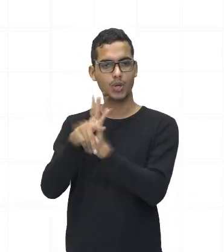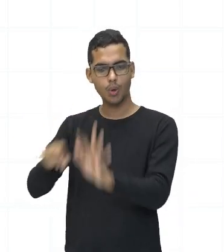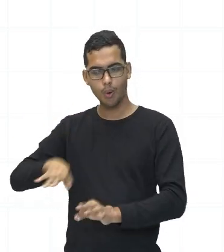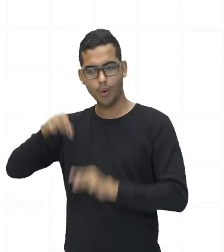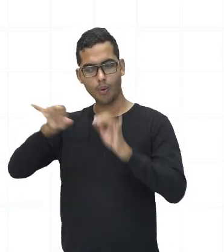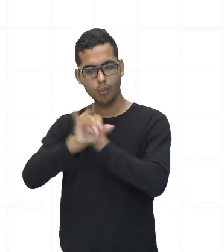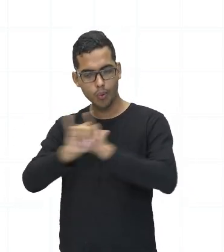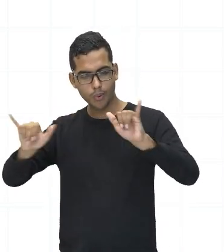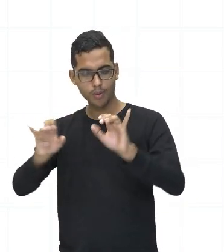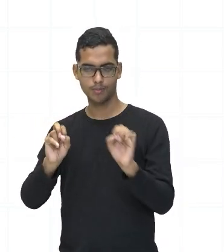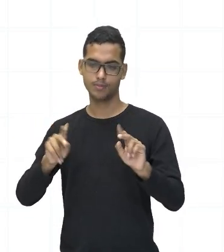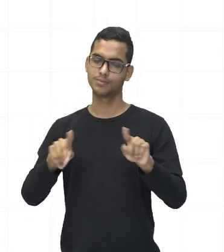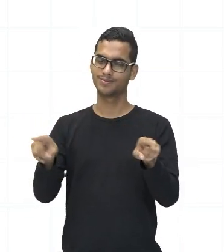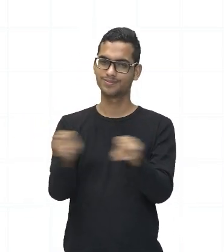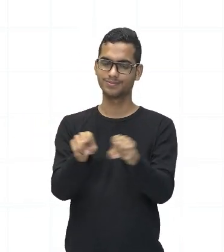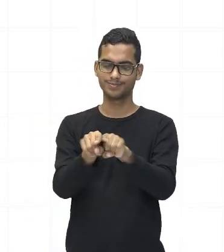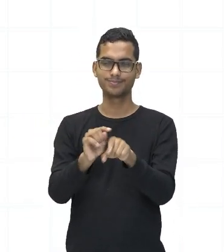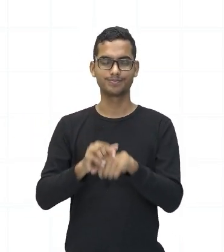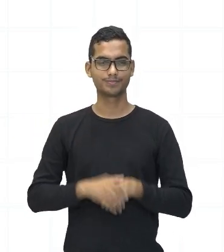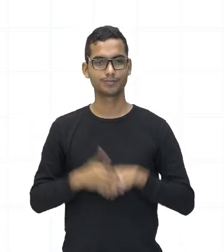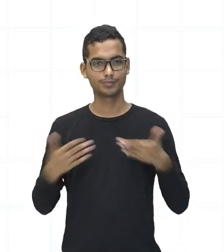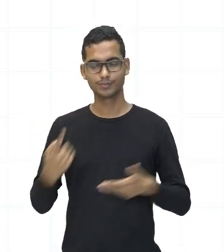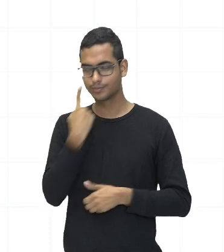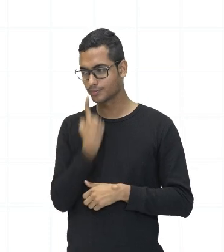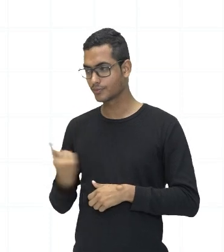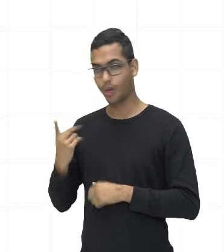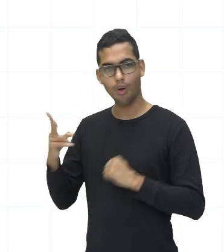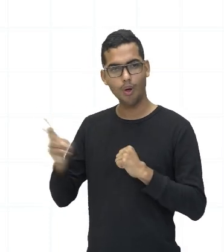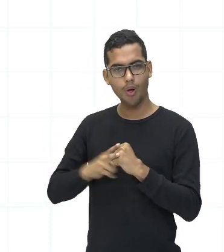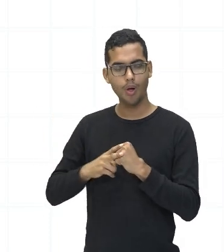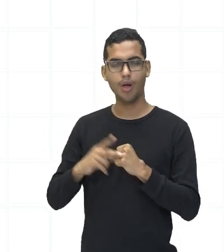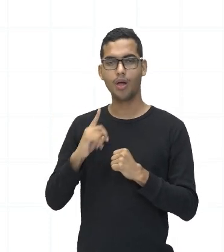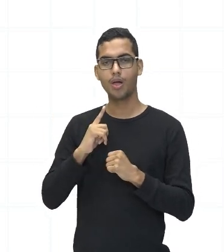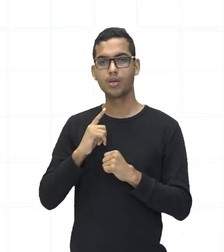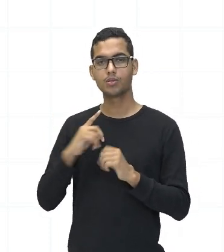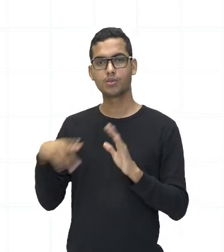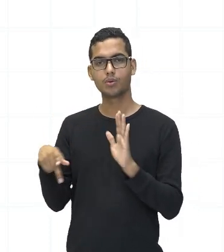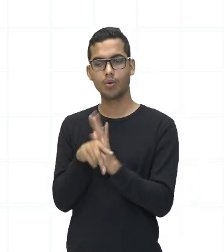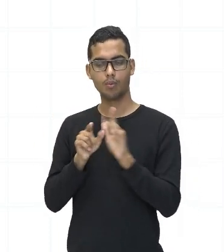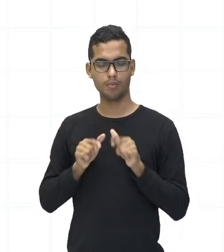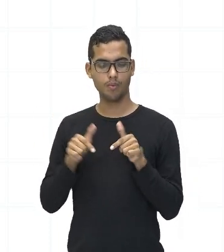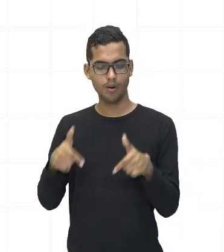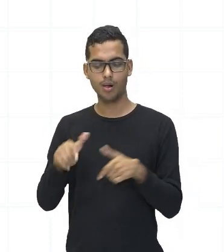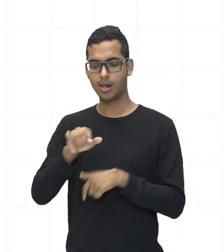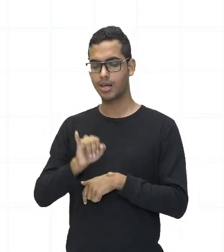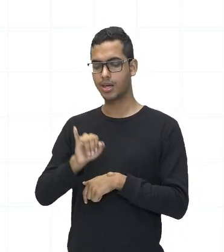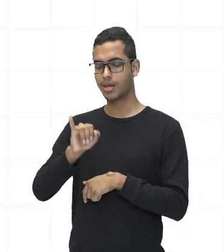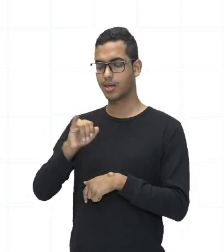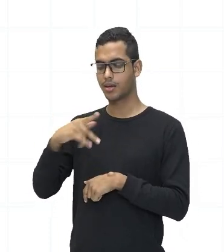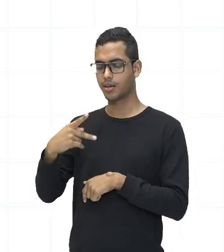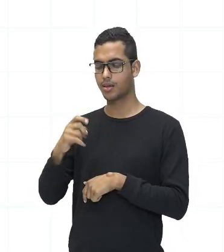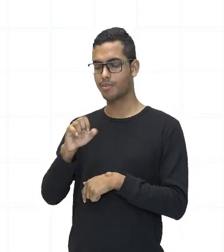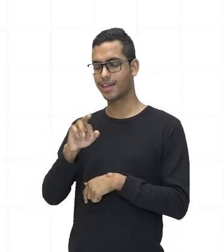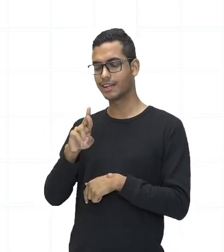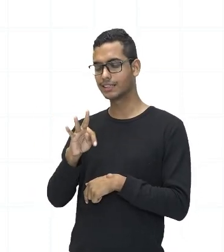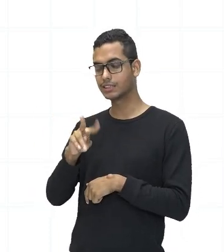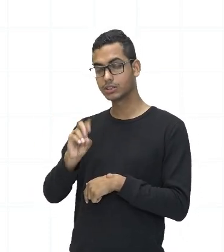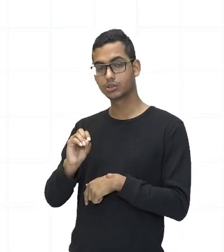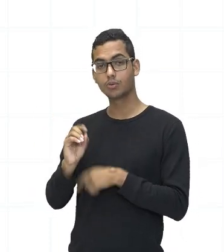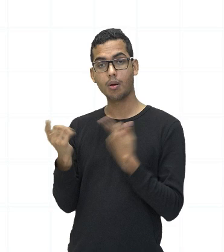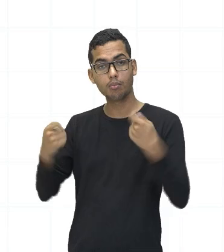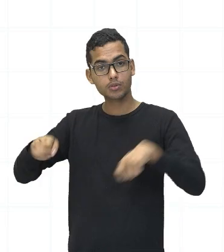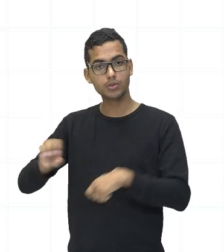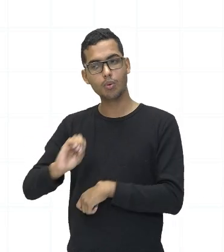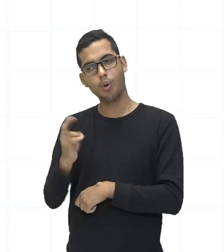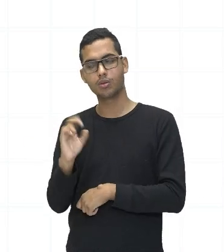gente viu que o verbo no modo imperativo, ele pode aparecer, ele pode ser predominante ou não. Vai